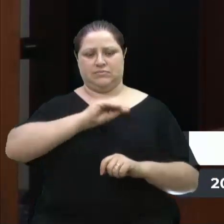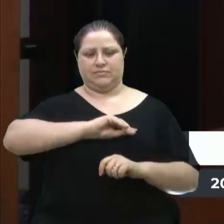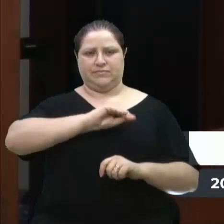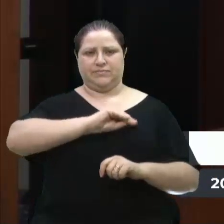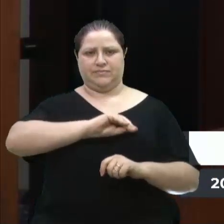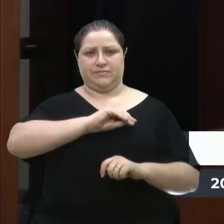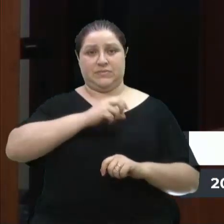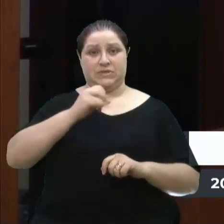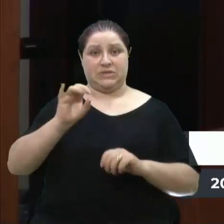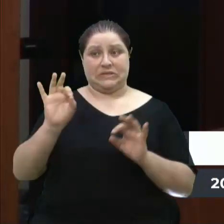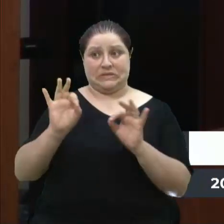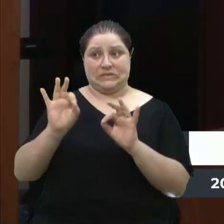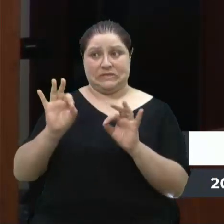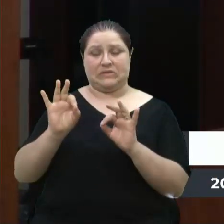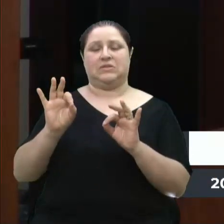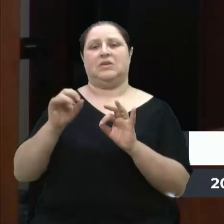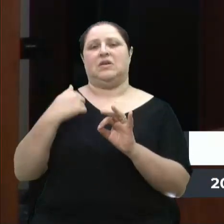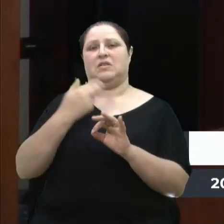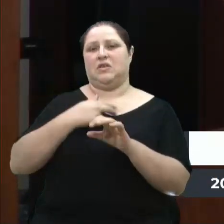senão nós quebramos.